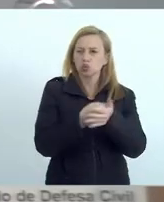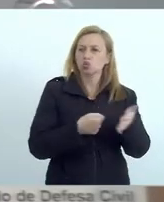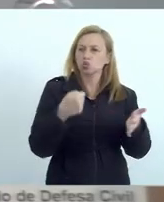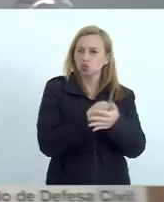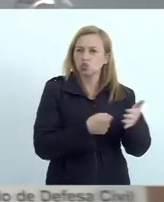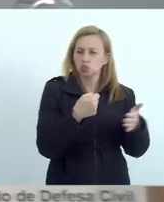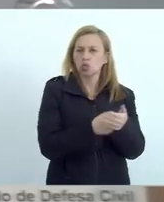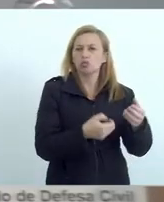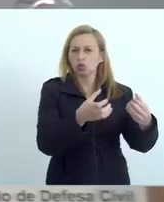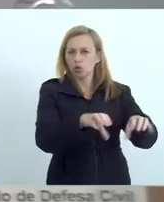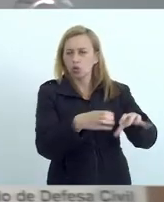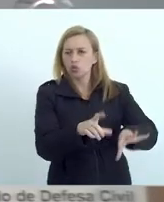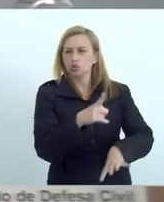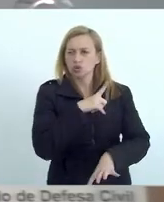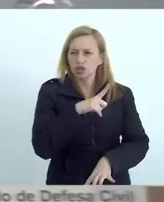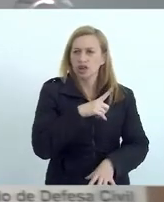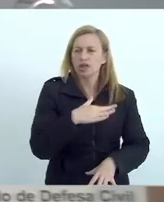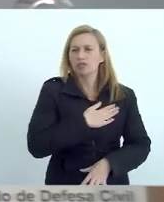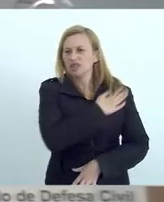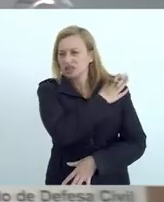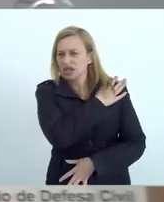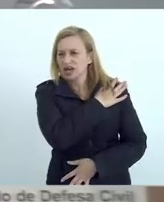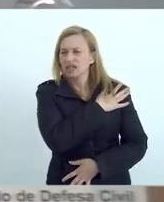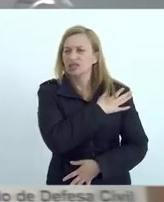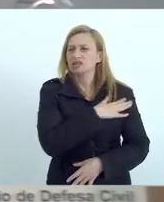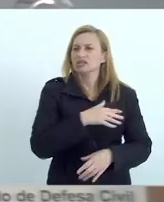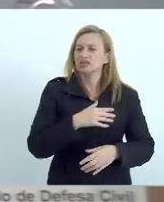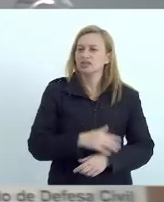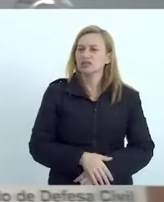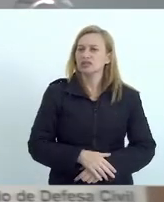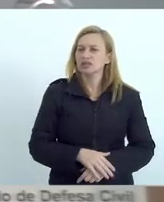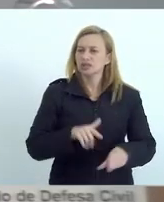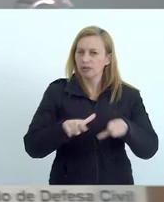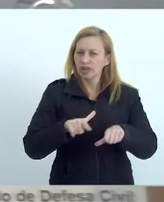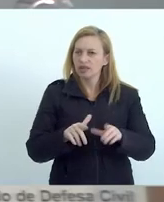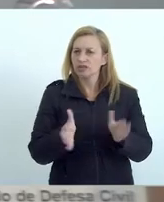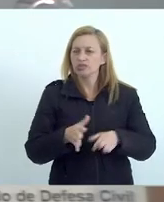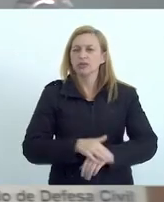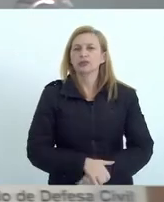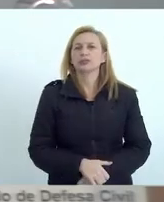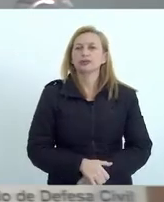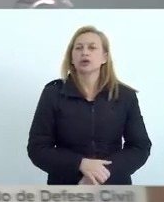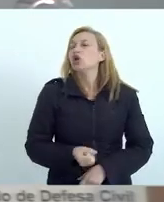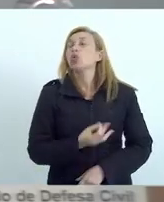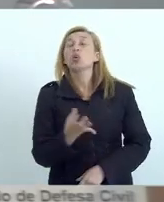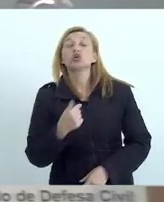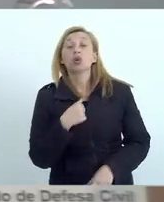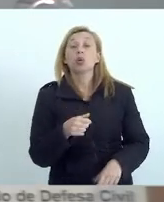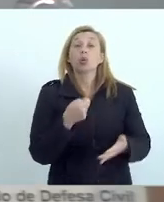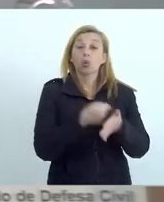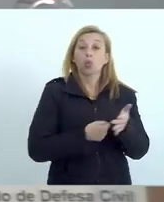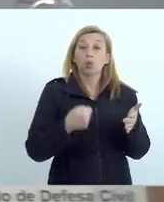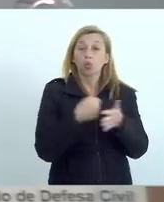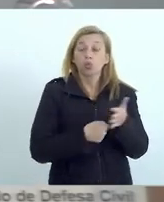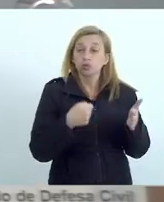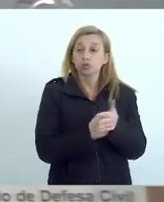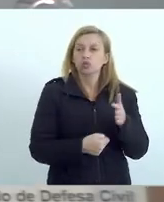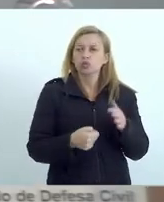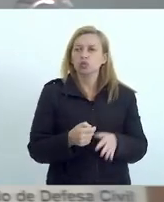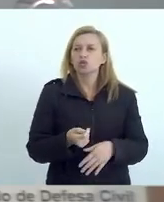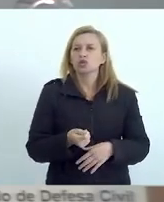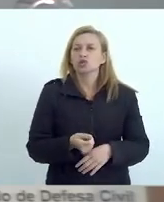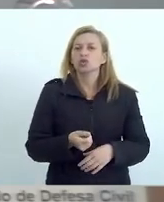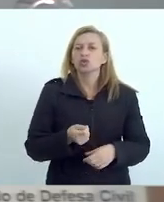para fazer esse concurso para militares efetivos e por conta eu briguei contigo